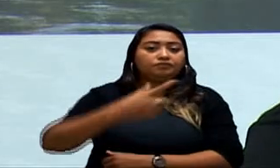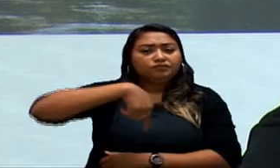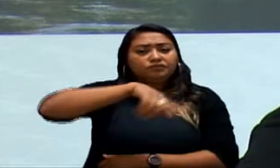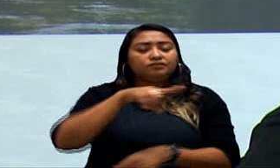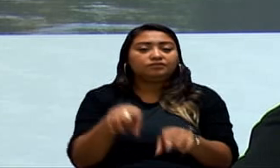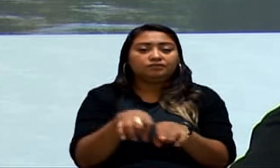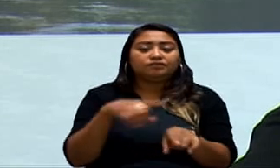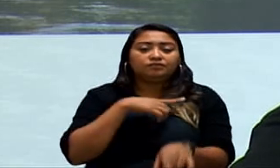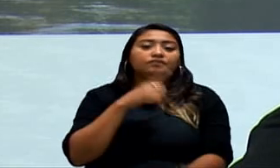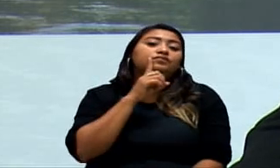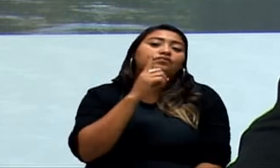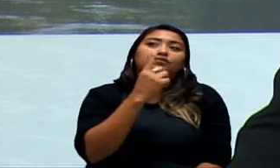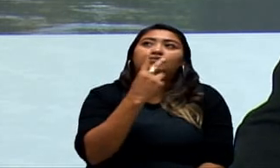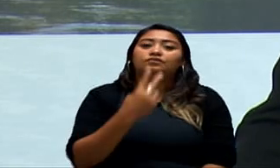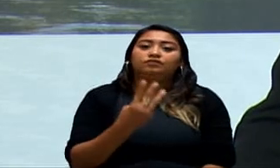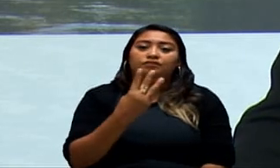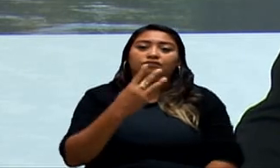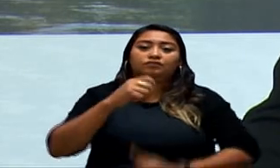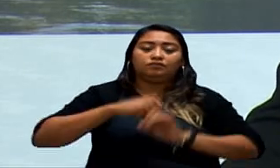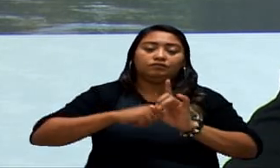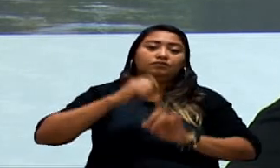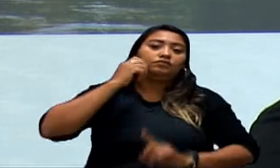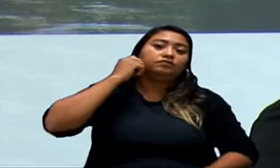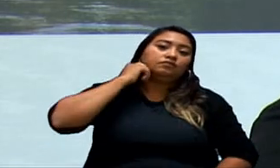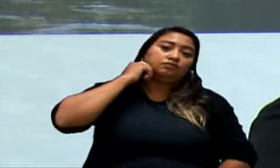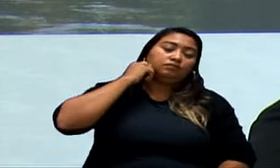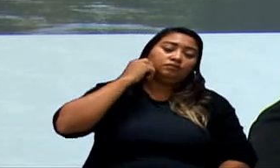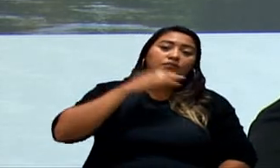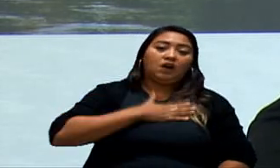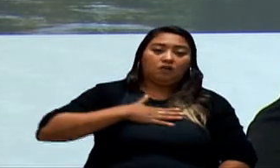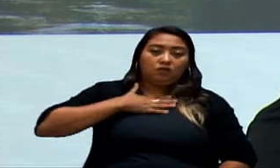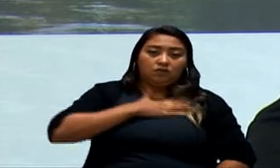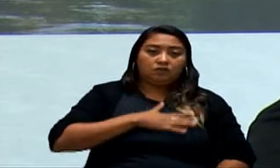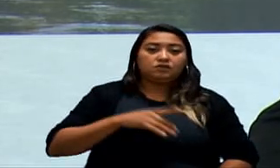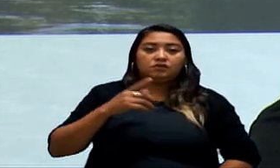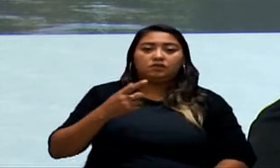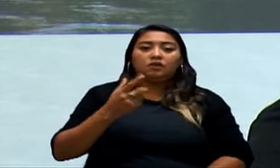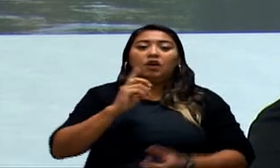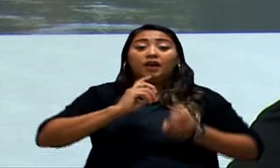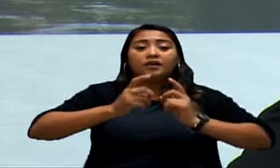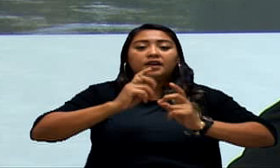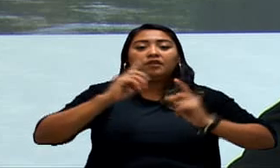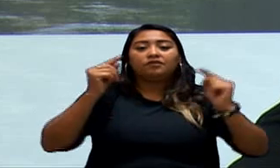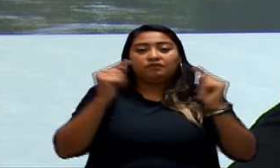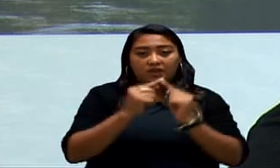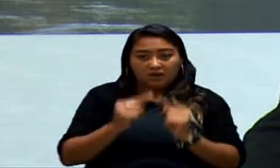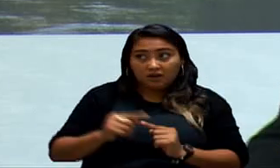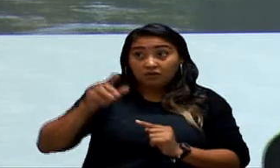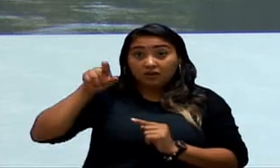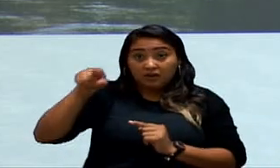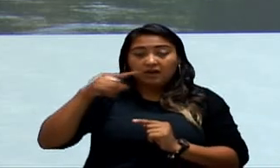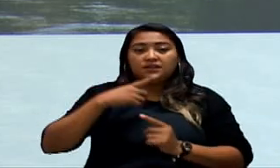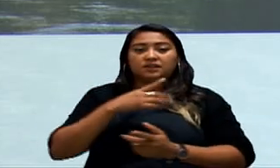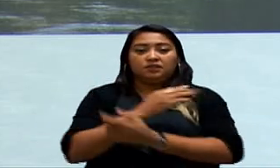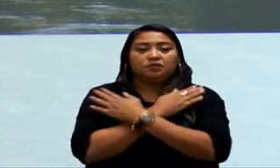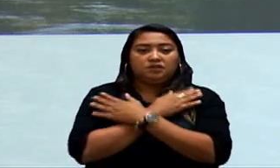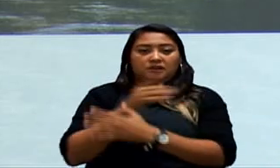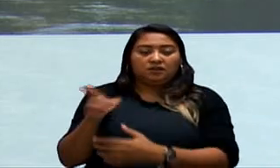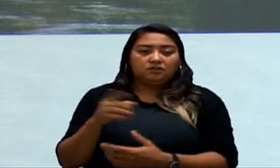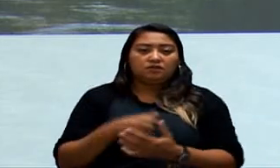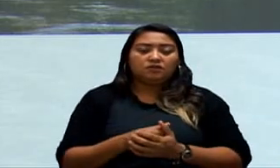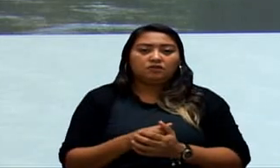no dia 23/8, uma audiência a respeito de cemitérios. Eu acho que, assim, Sorocaba